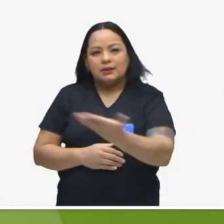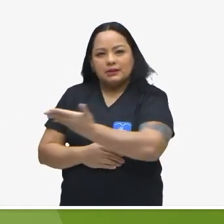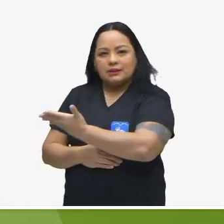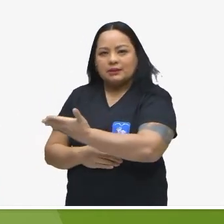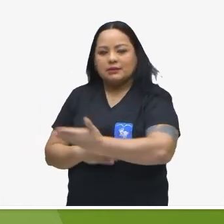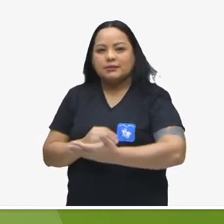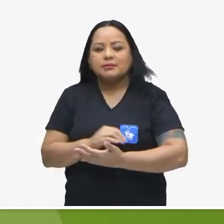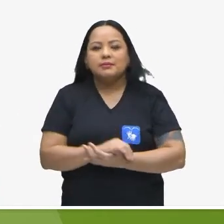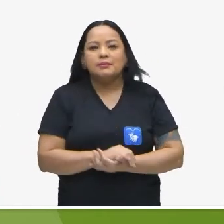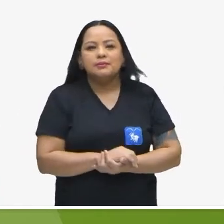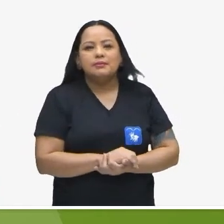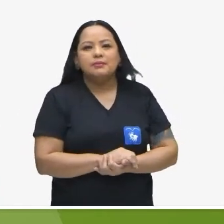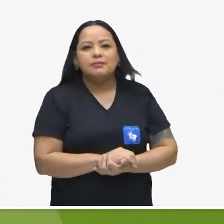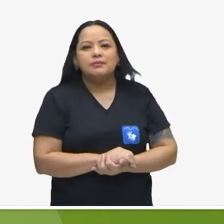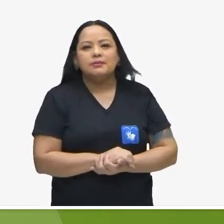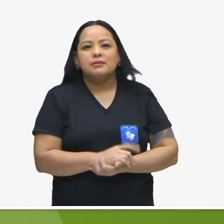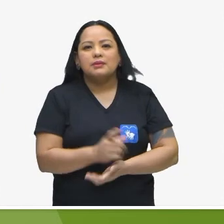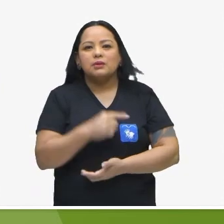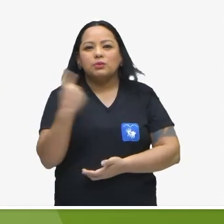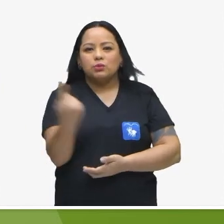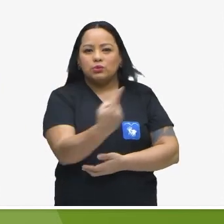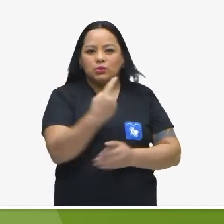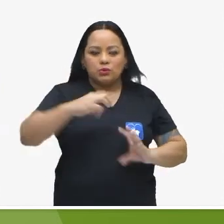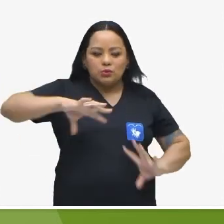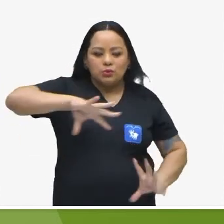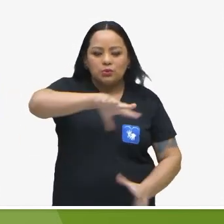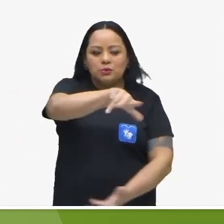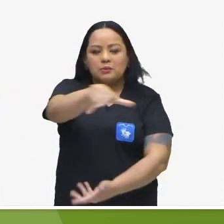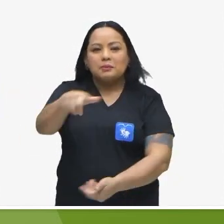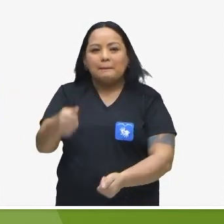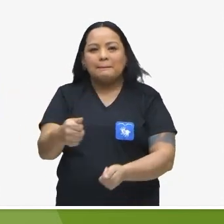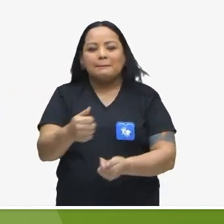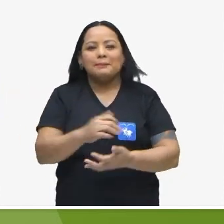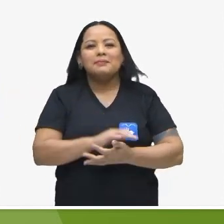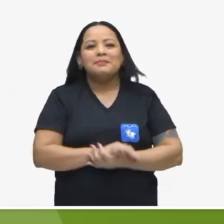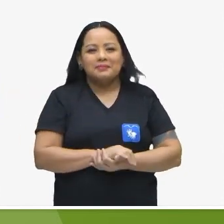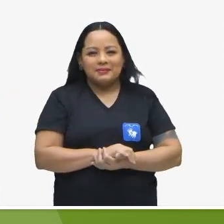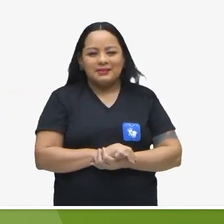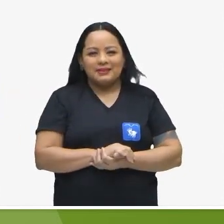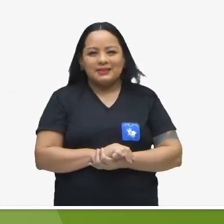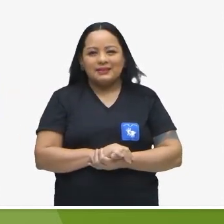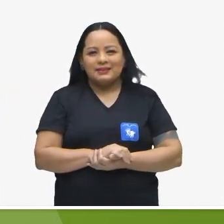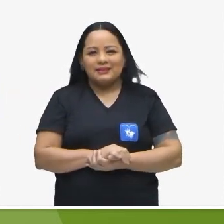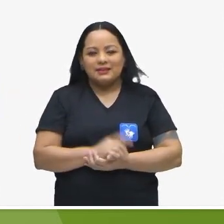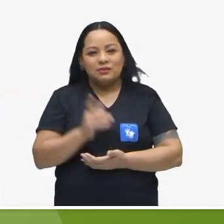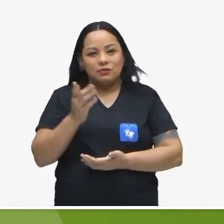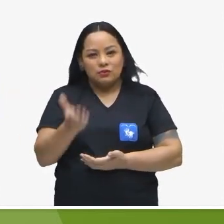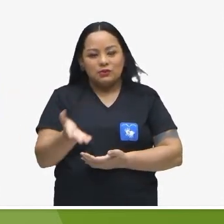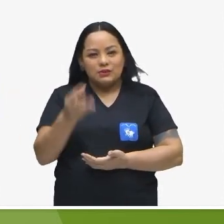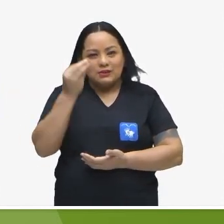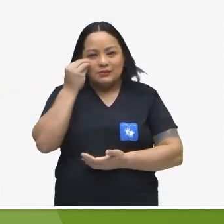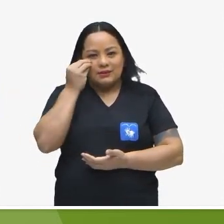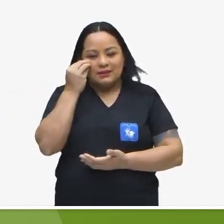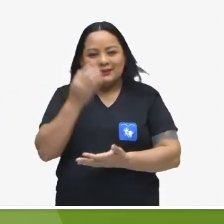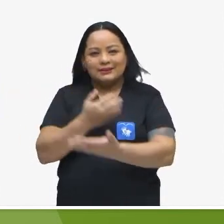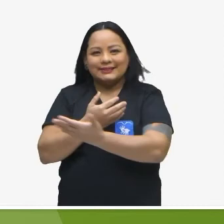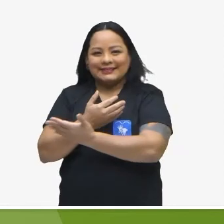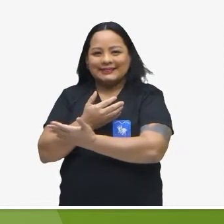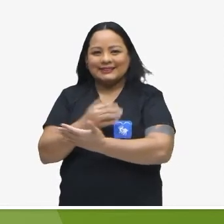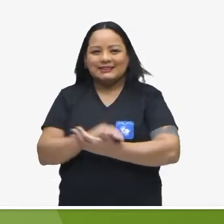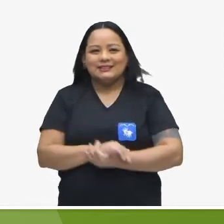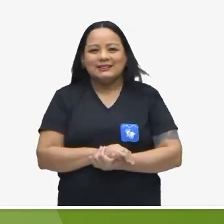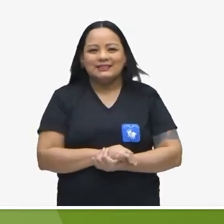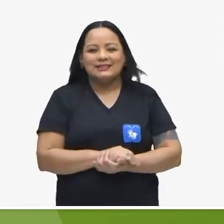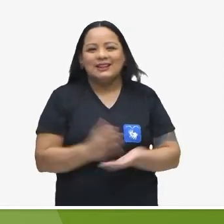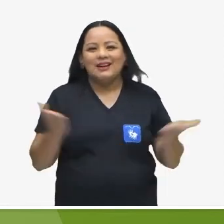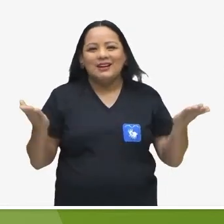olha, o nosso planeta Terra, né? Como vocês podem observar,